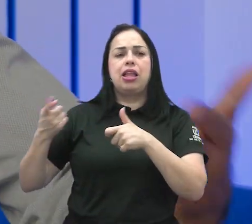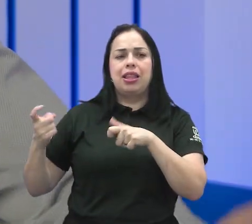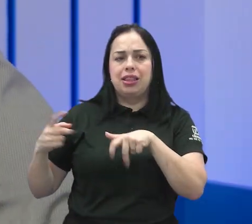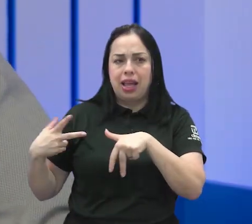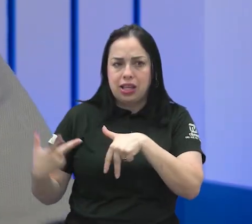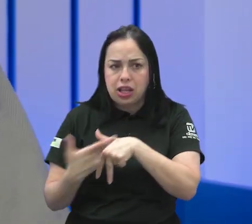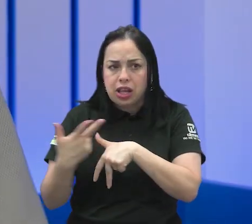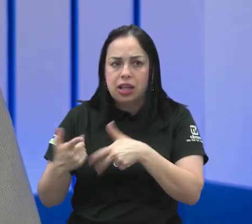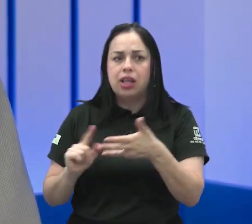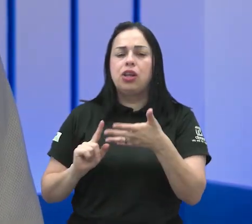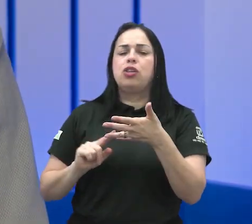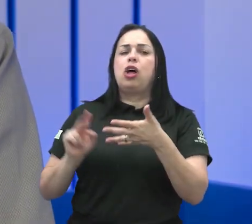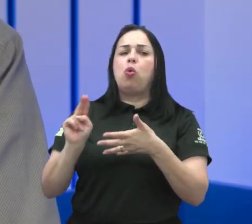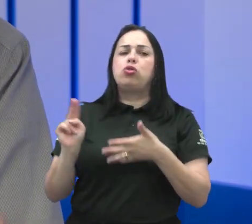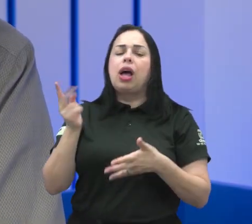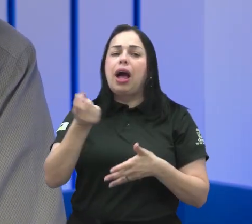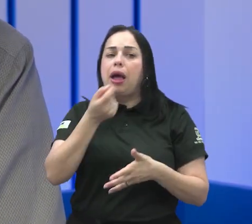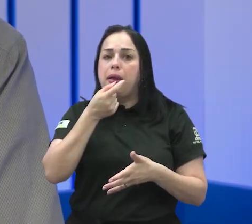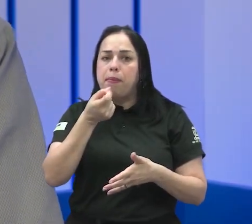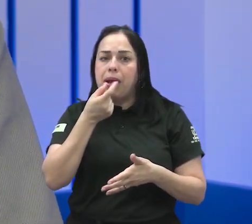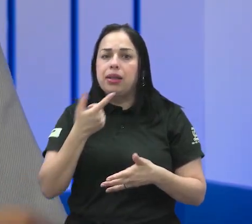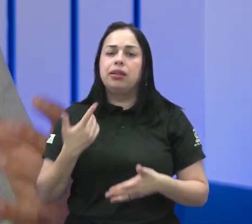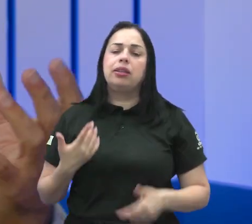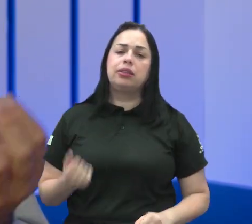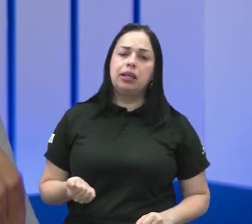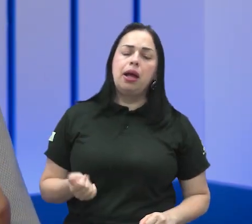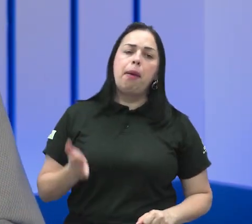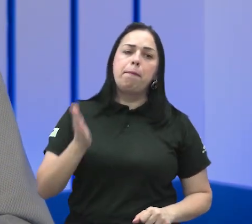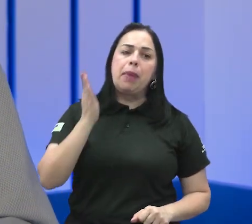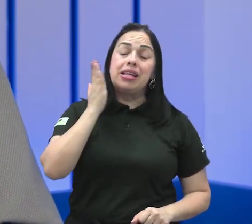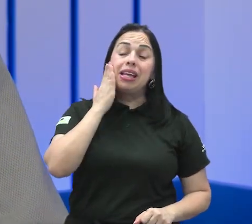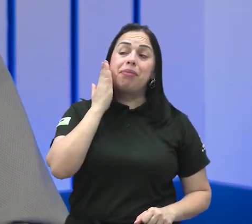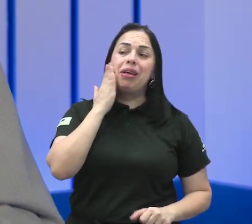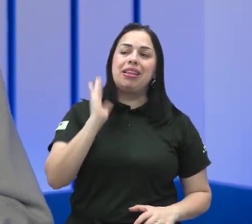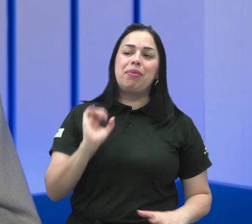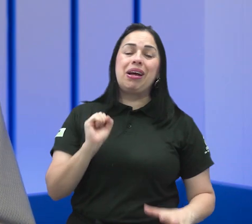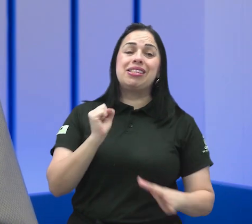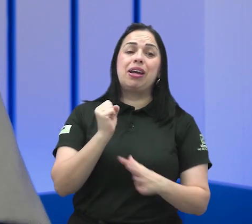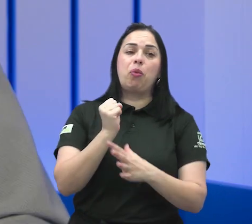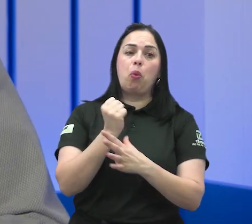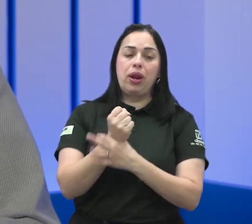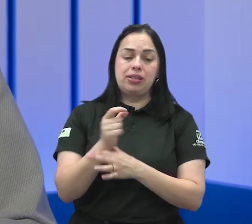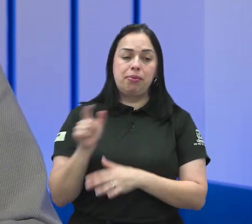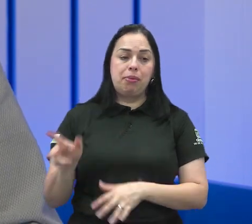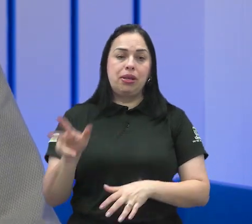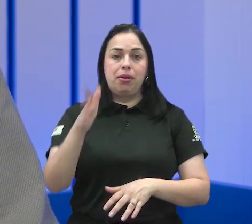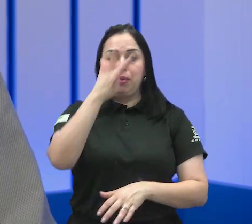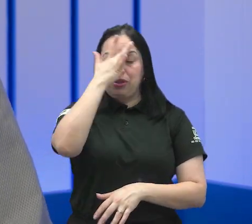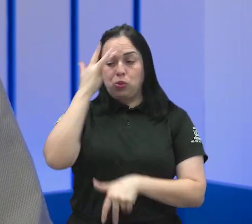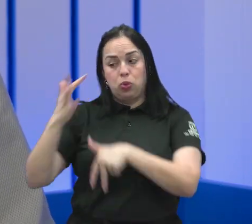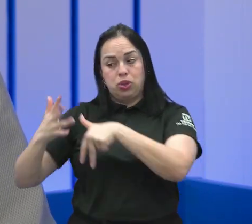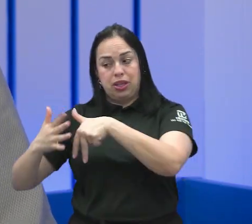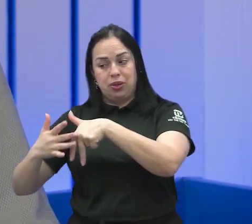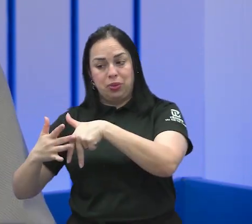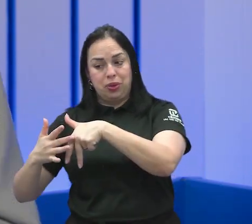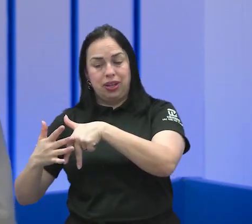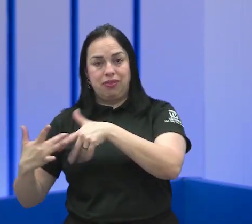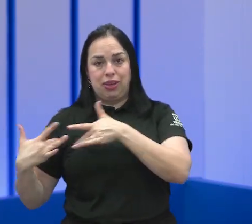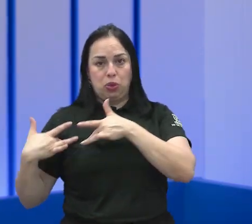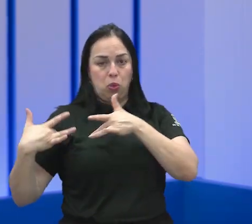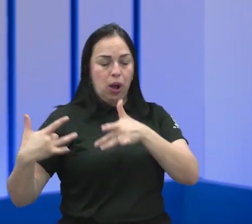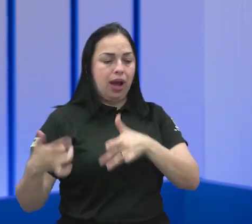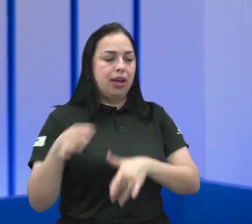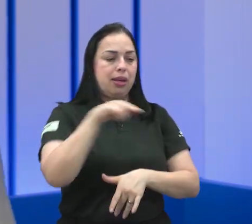alguma cirurgia, se ela faz uso de algum medicamento, para a gente ter uma segurança tanto para o doador quanto para